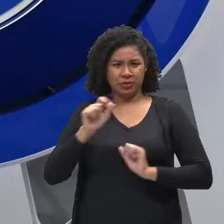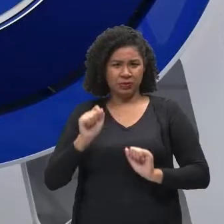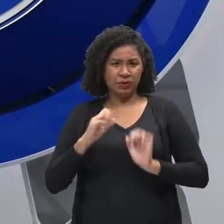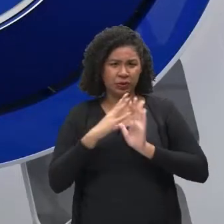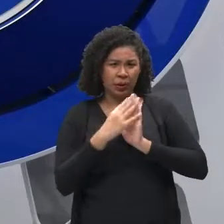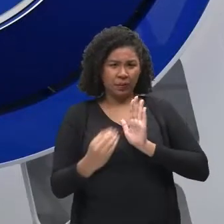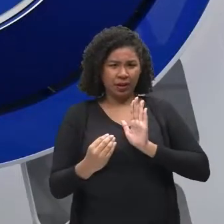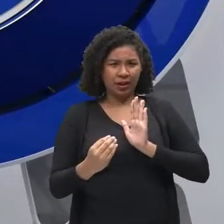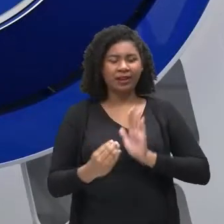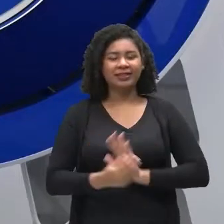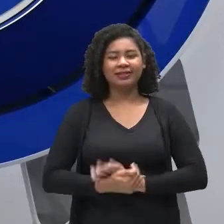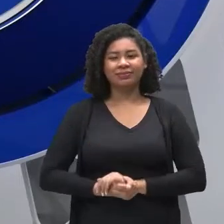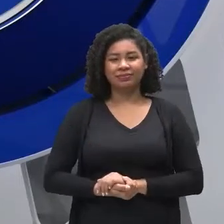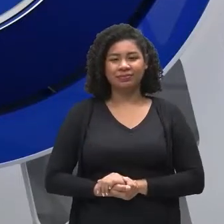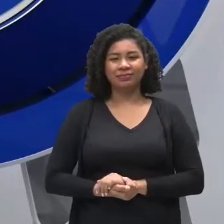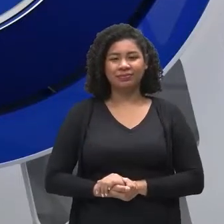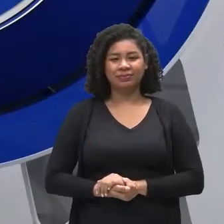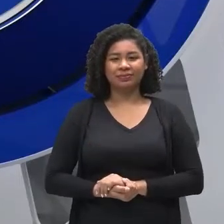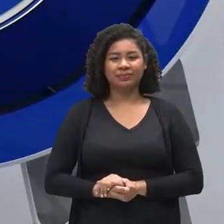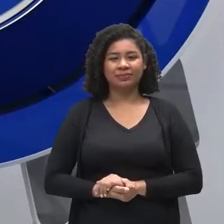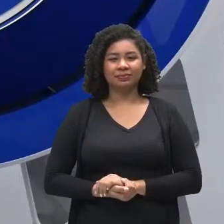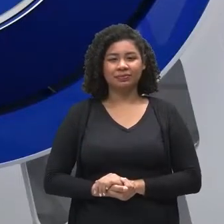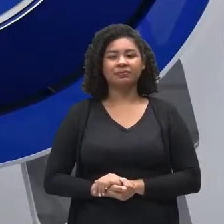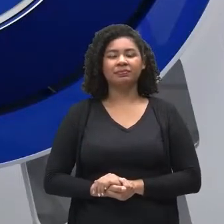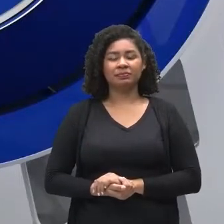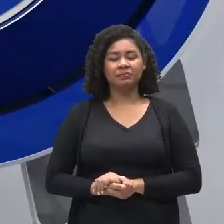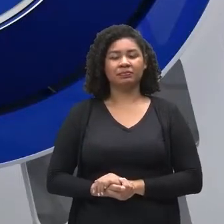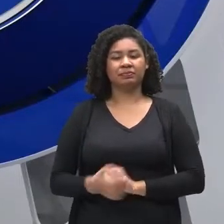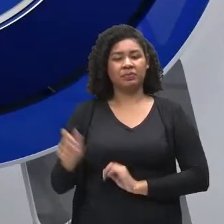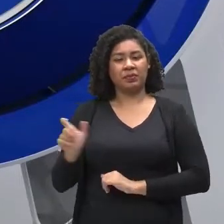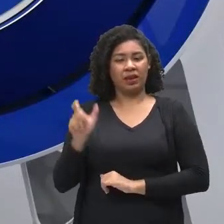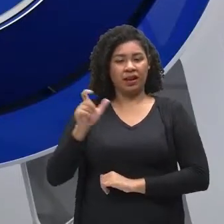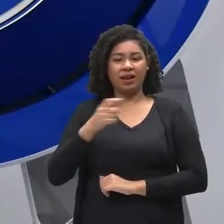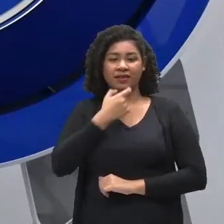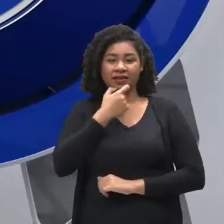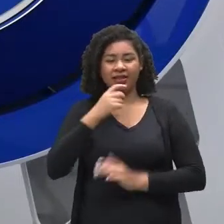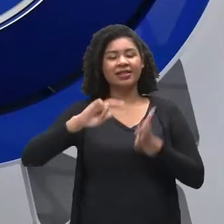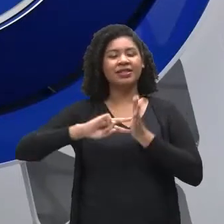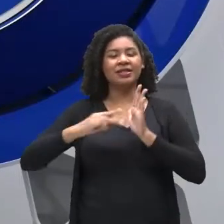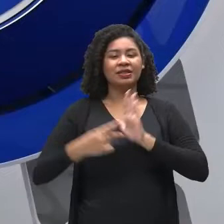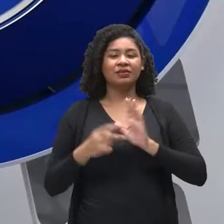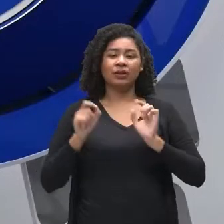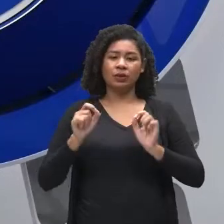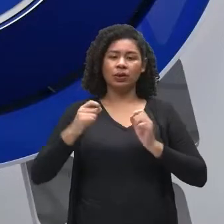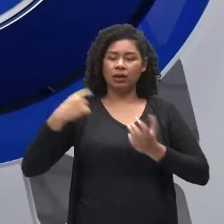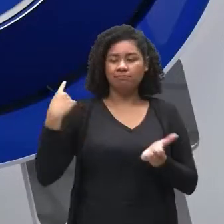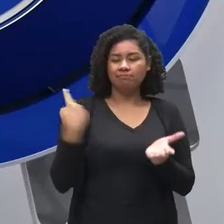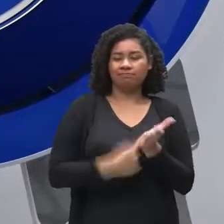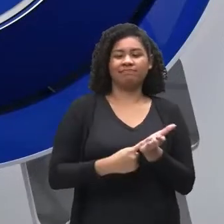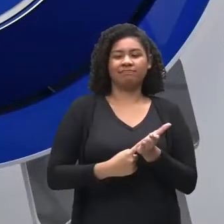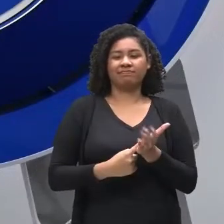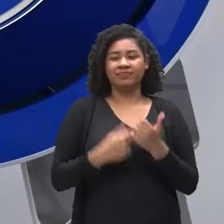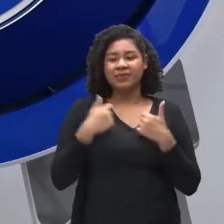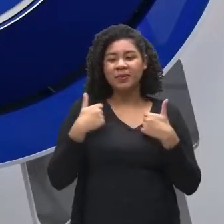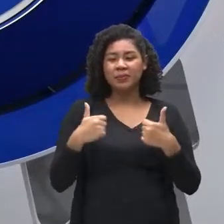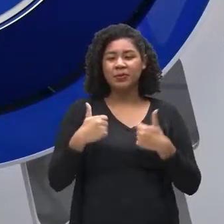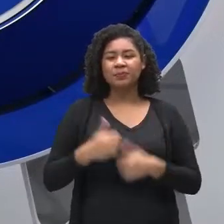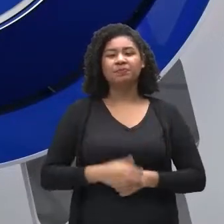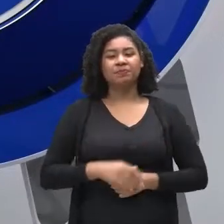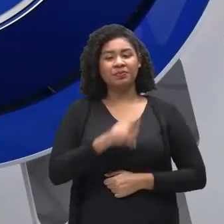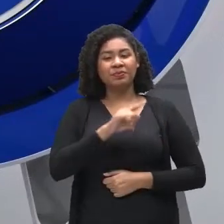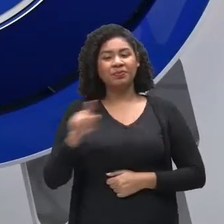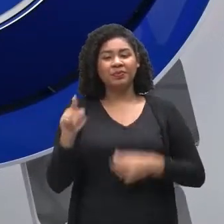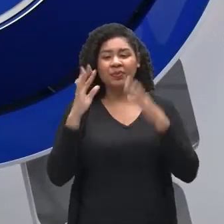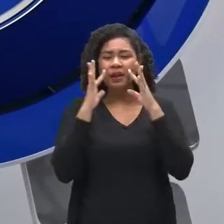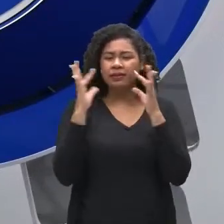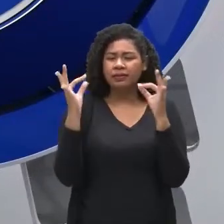aí? Deal, deal. O que quer dizer, teacher? Combinado. Então, vocês vão prestar bastante atenção, né?